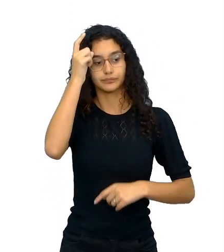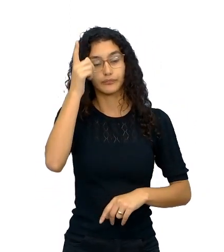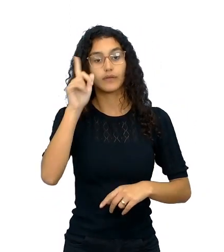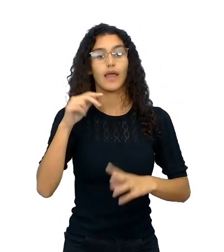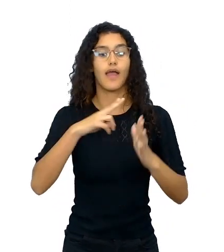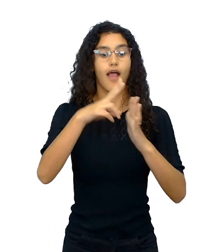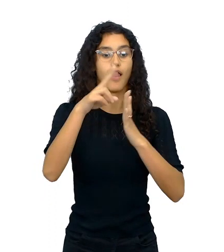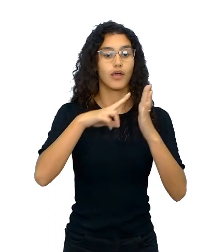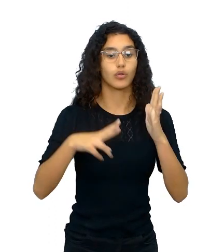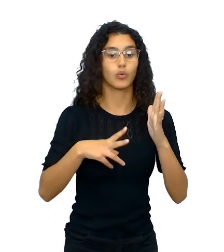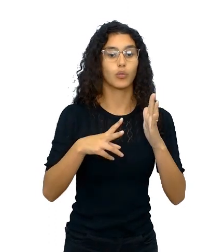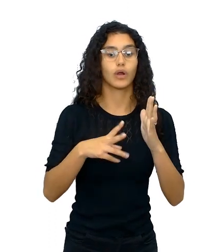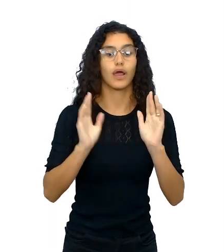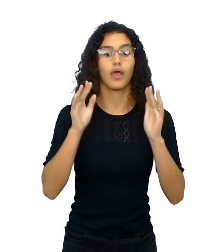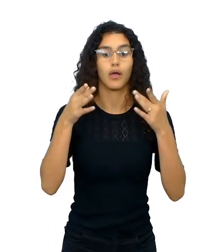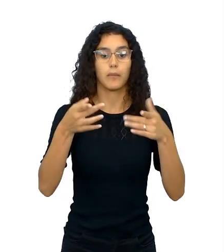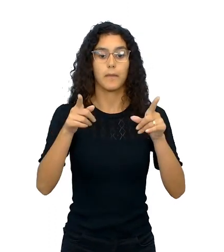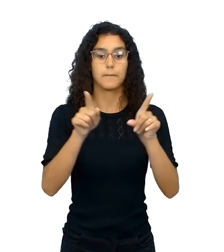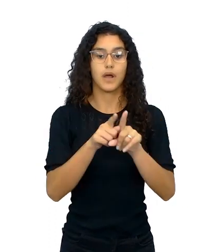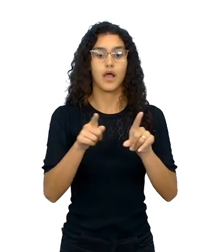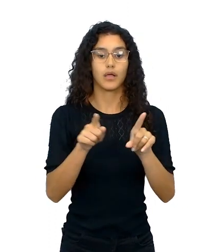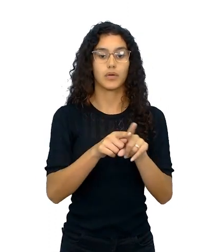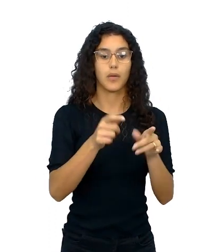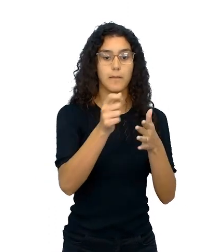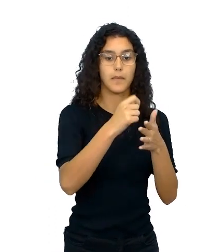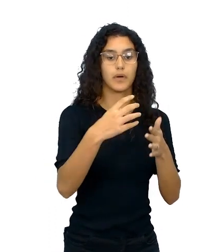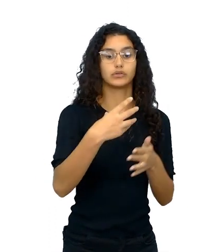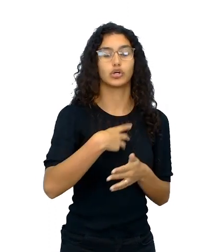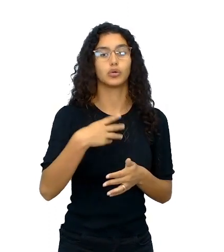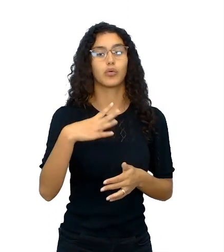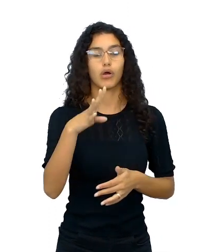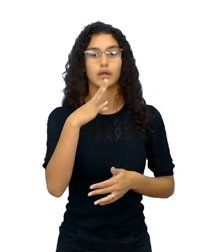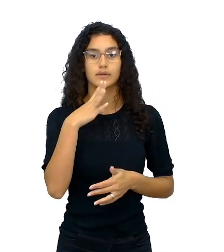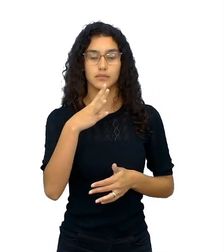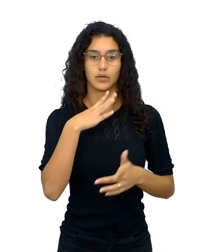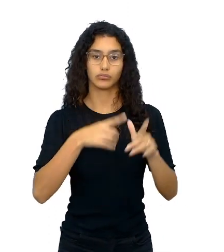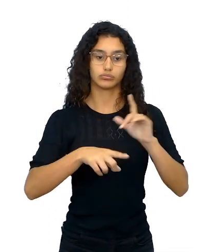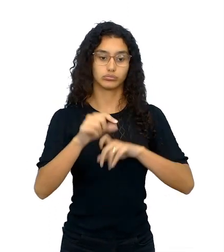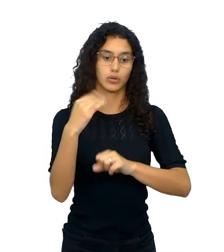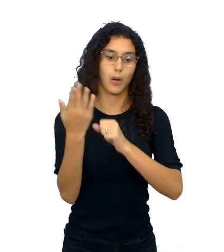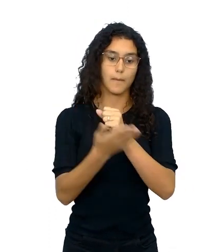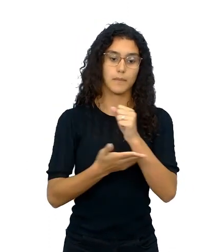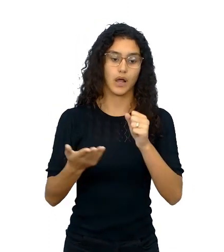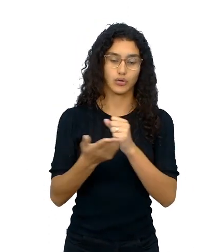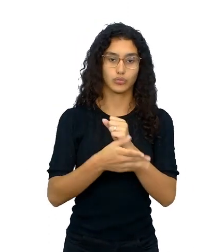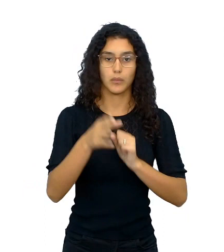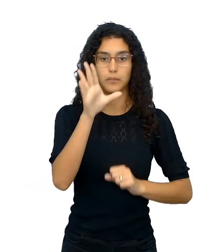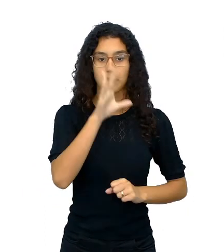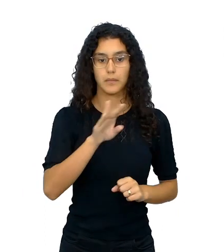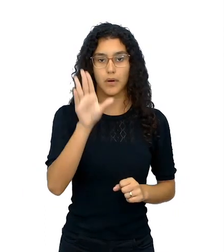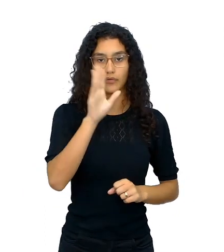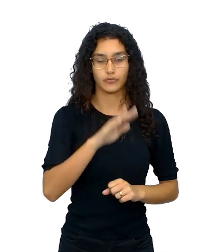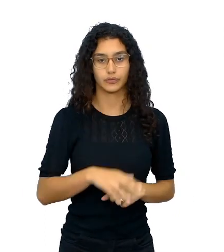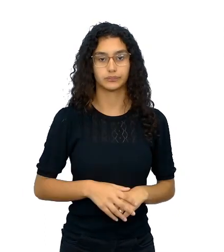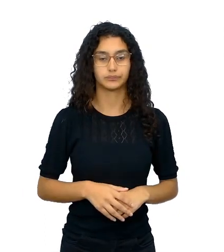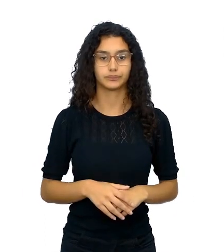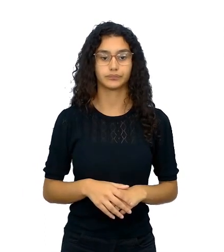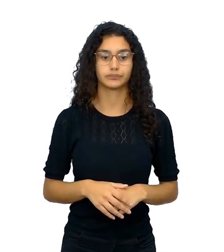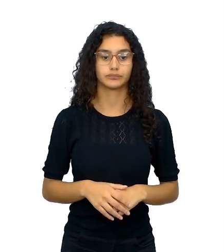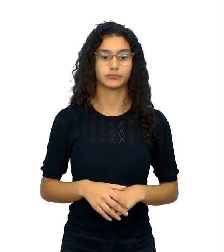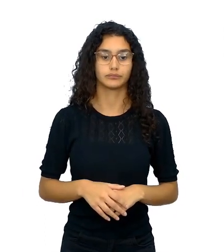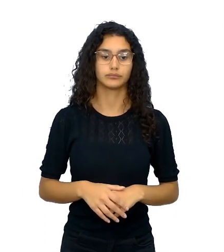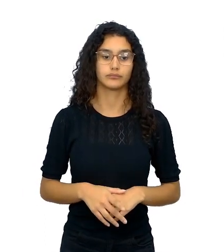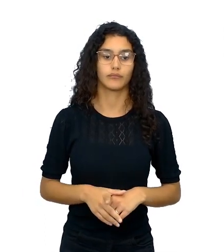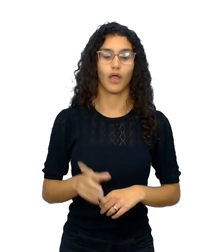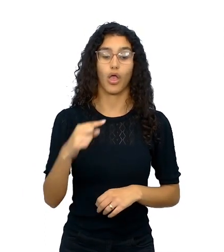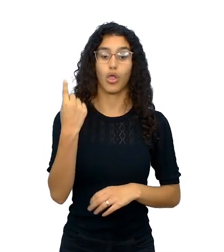a leitura e expressão escrita por meio do conhecimento dos elementos básicos da narrativa literária.